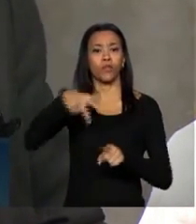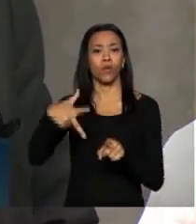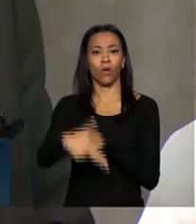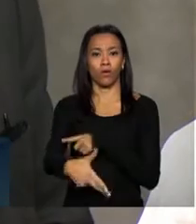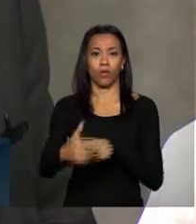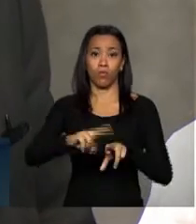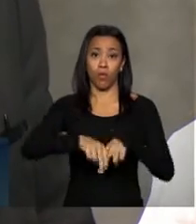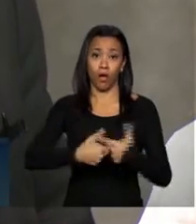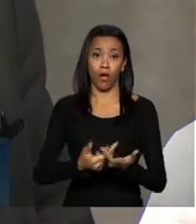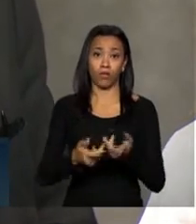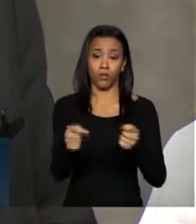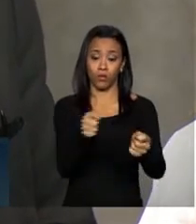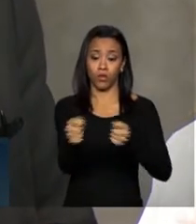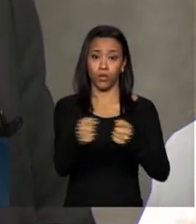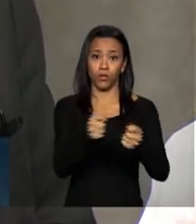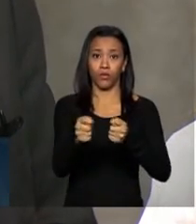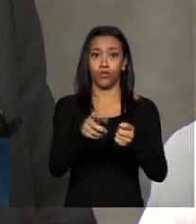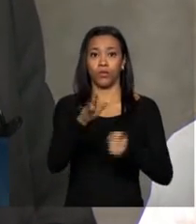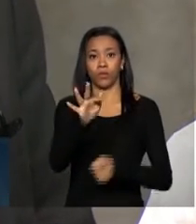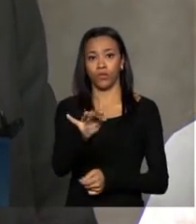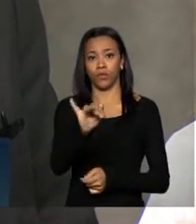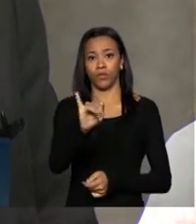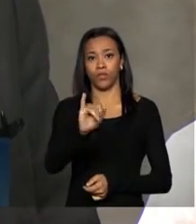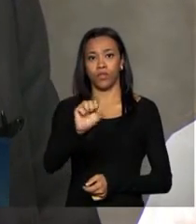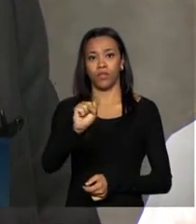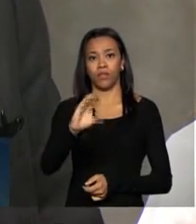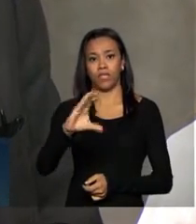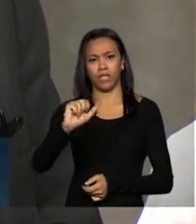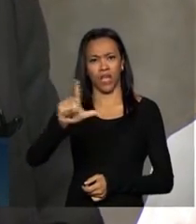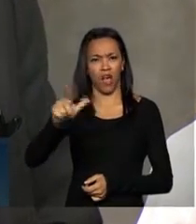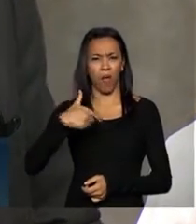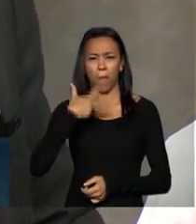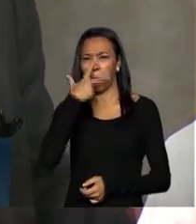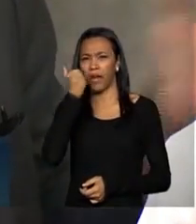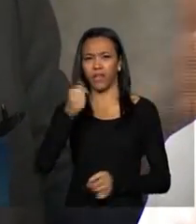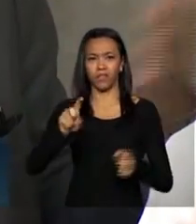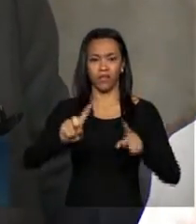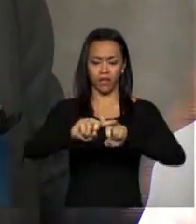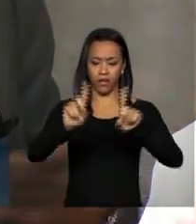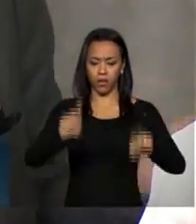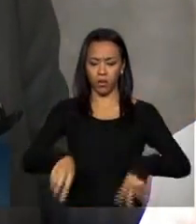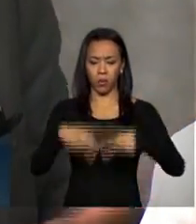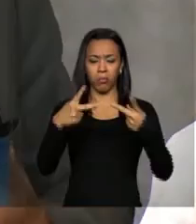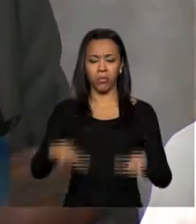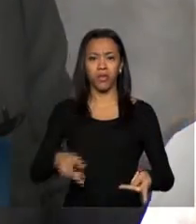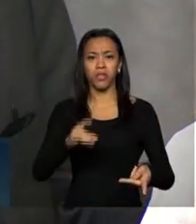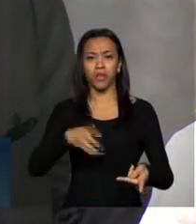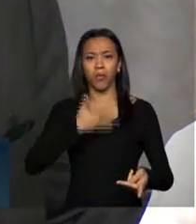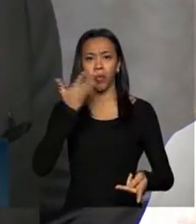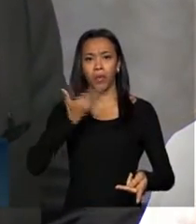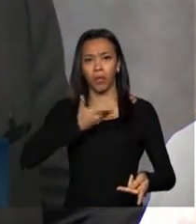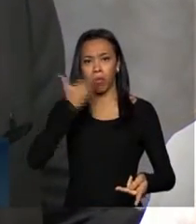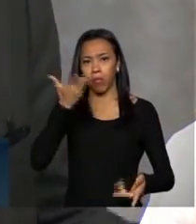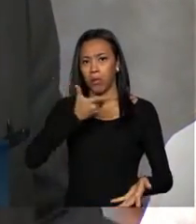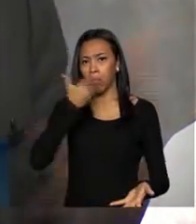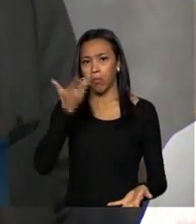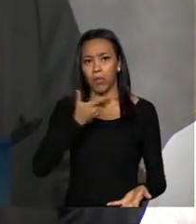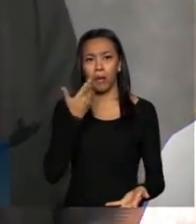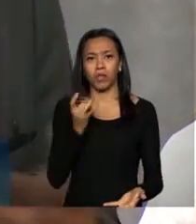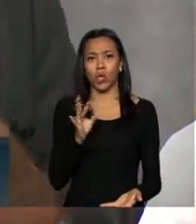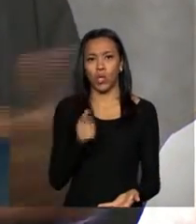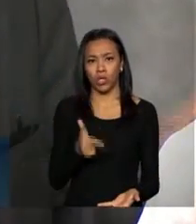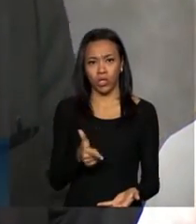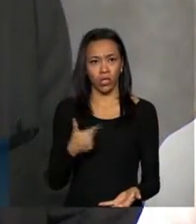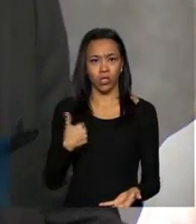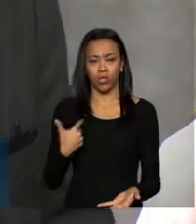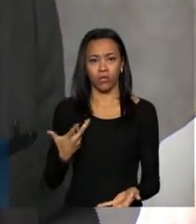fiscal? Isso não é mais, esse plano não é mais retórica, entendeu, do que realidade, mais para buscar alavancar, não sei, a popularidade da presidente,